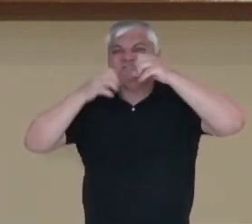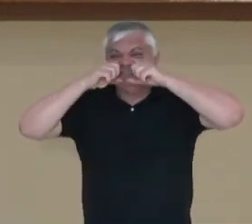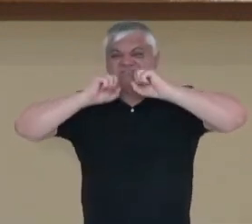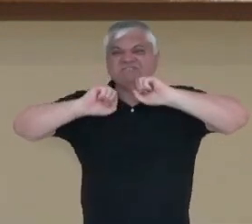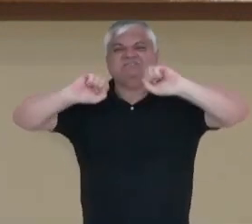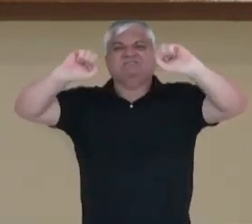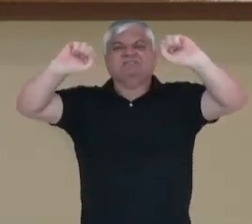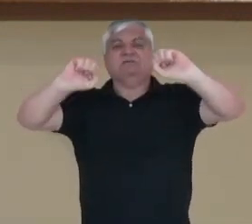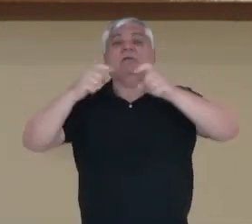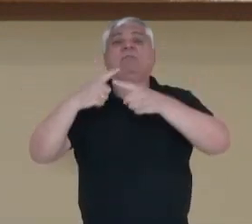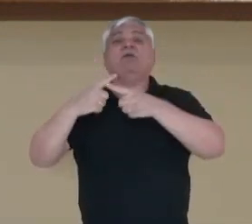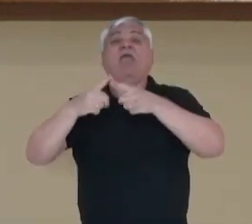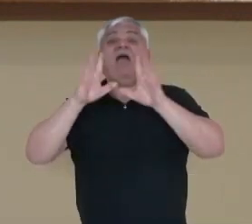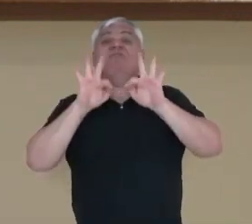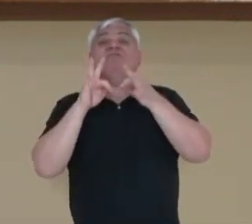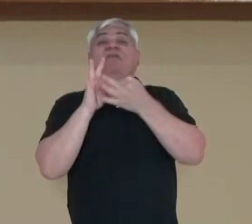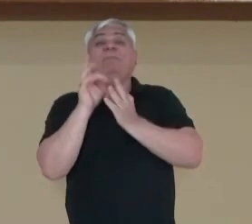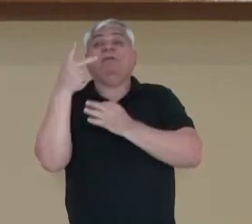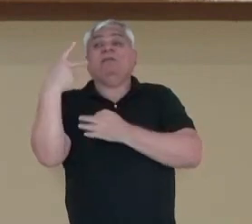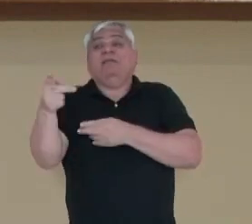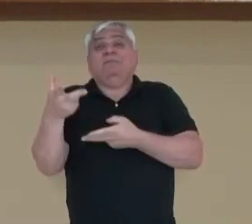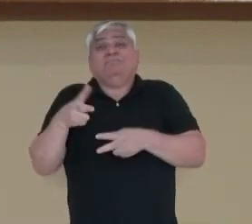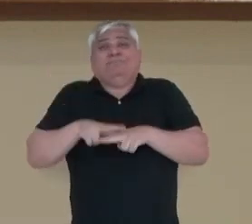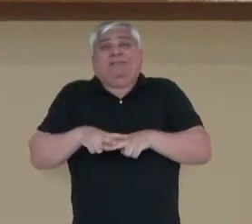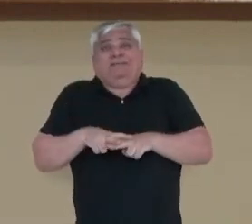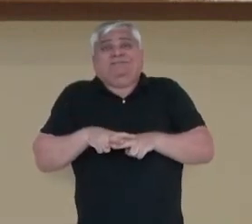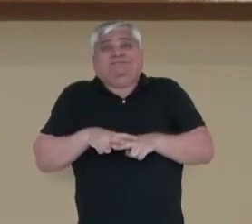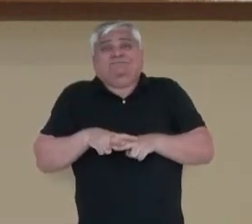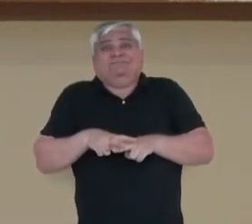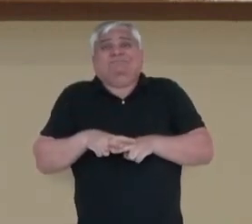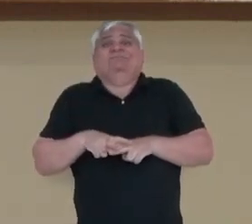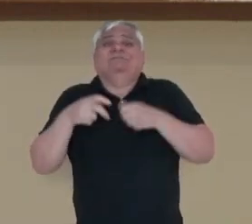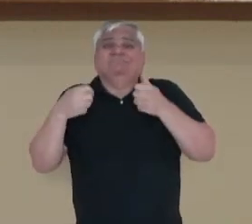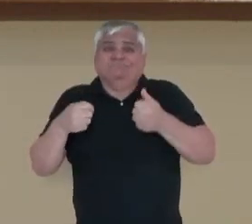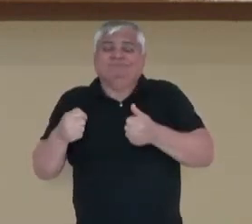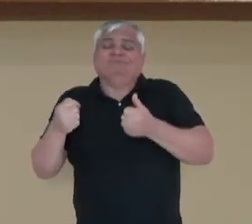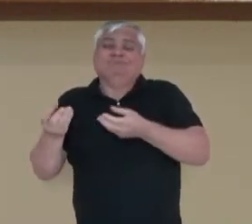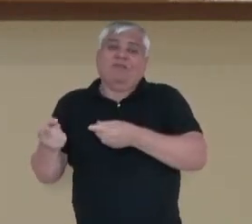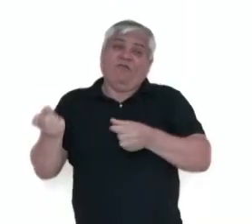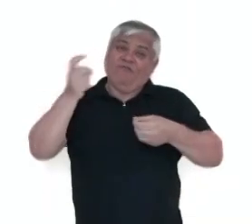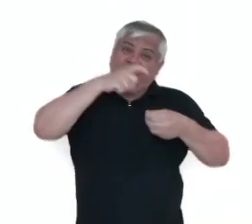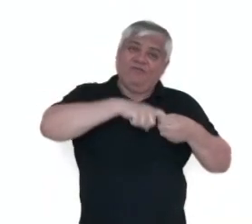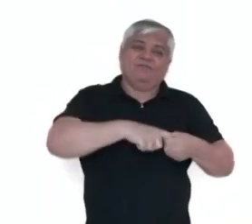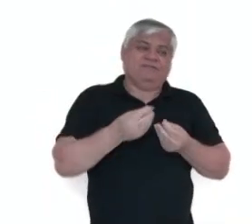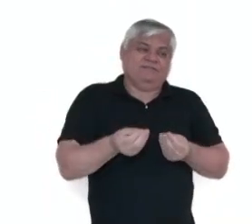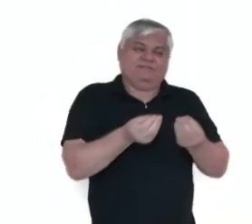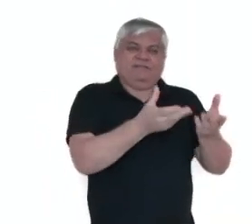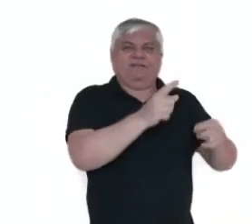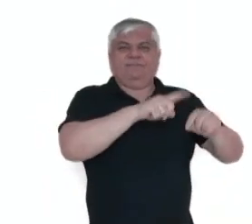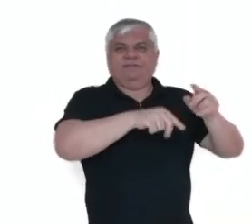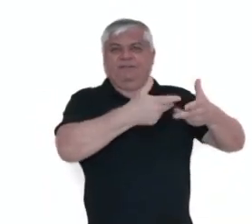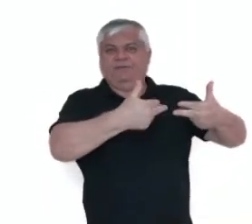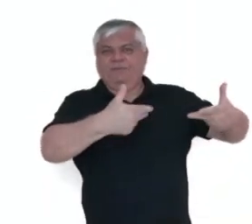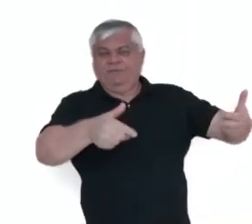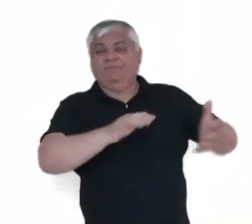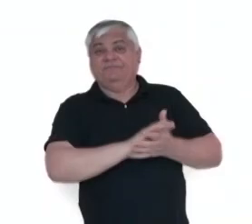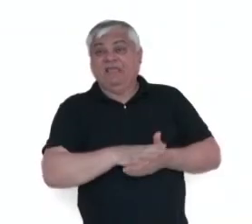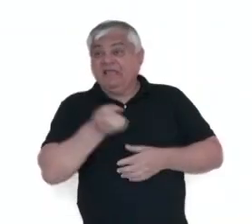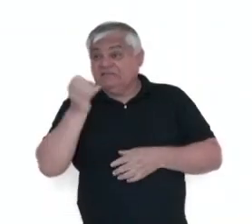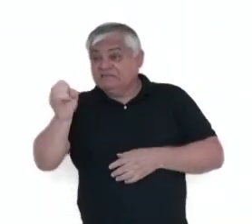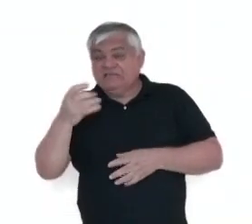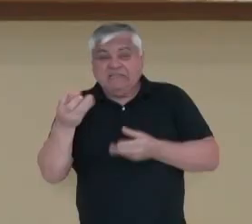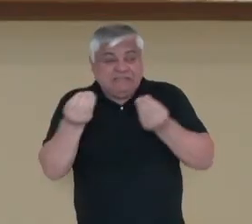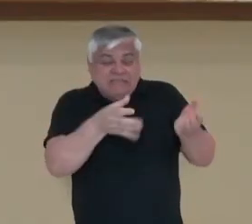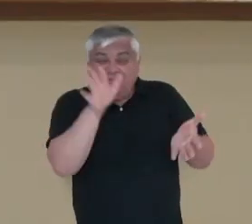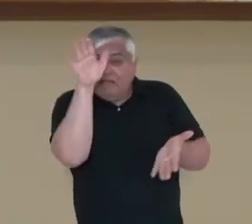estava refém, então, da força e da opressão dos belgas. Se eles não trouxessem, se esses